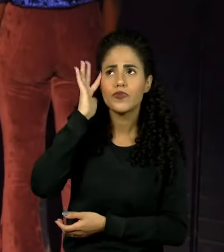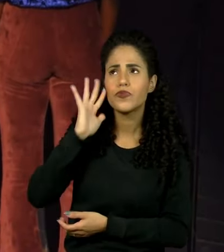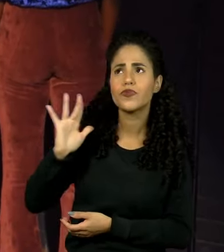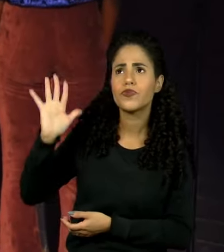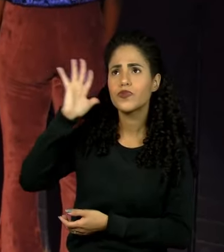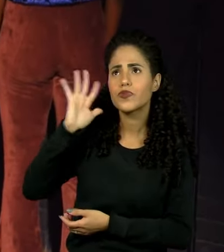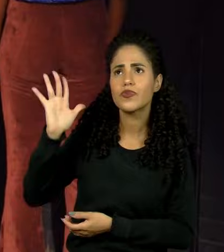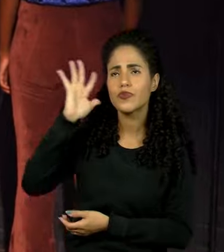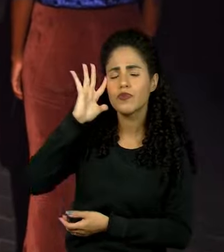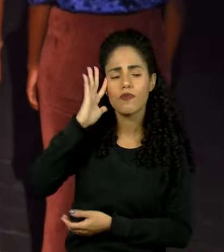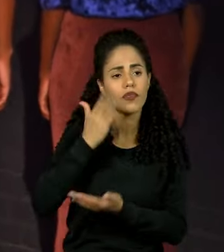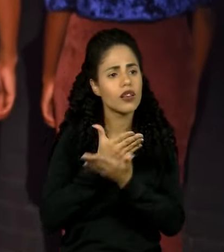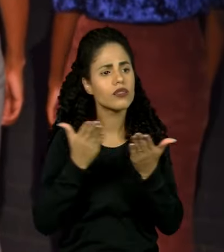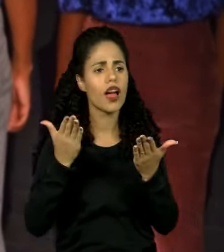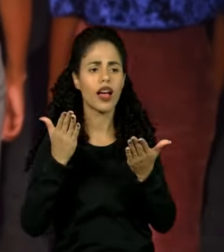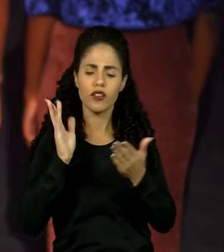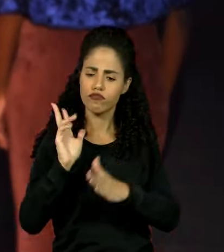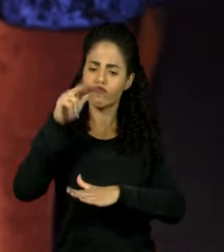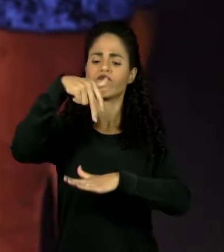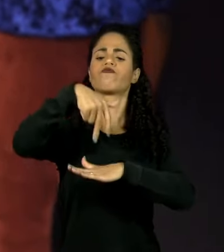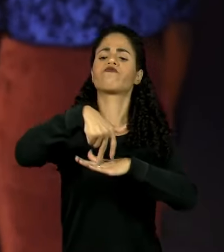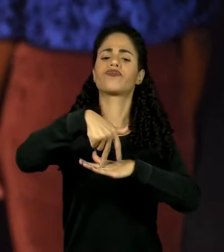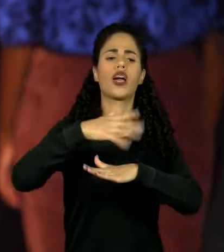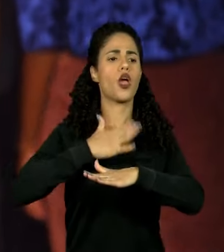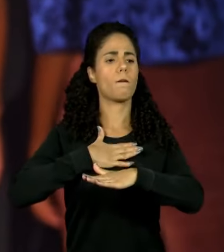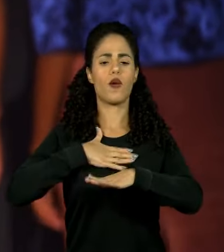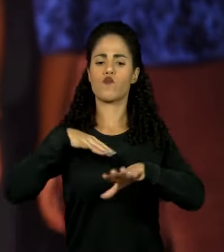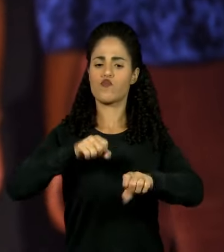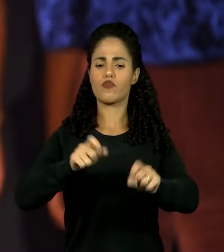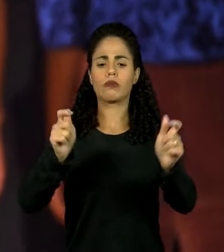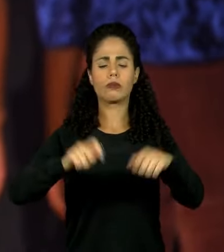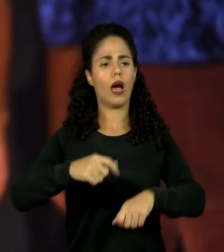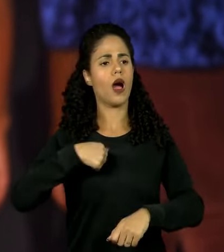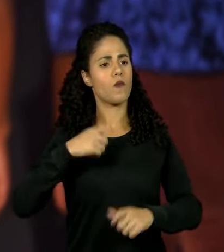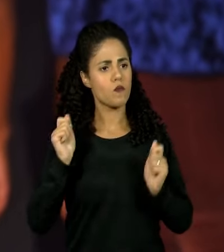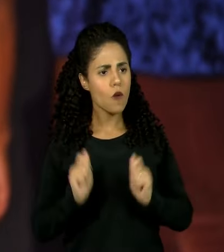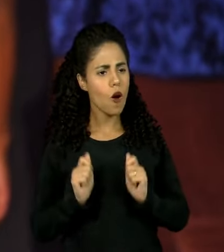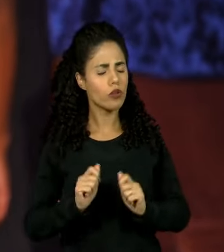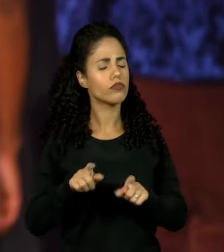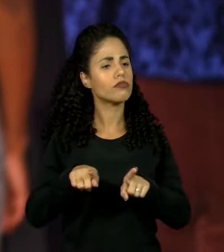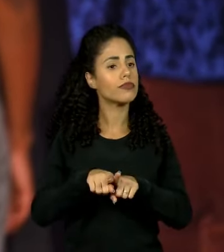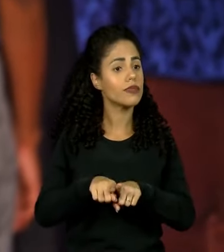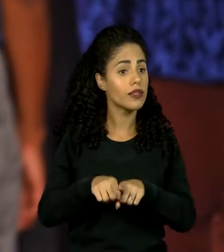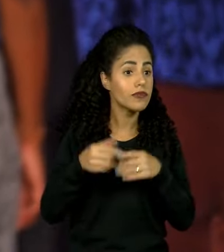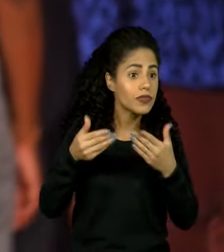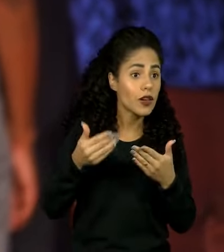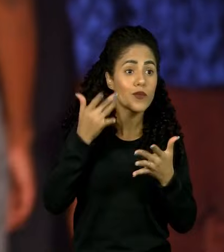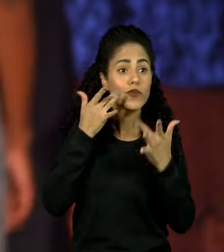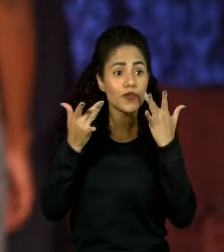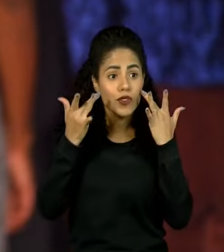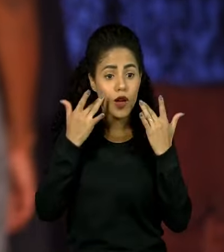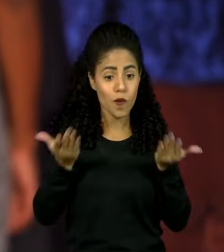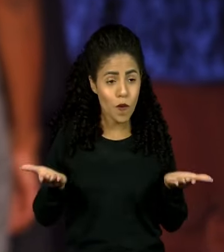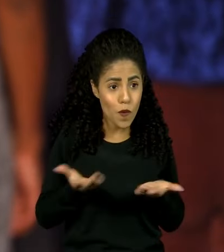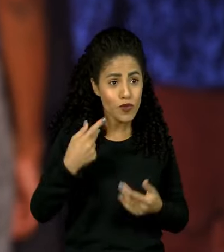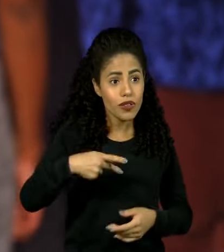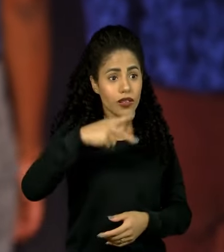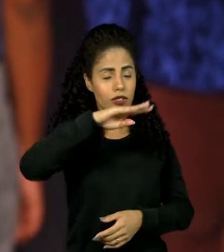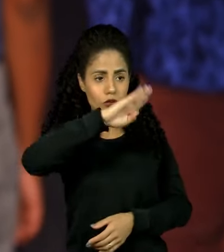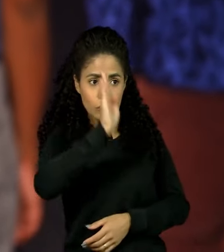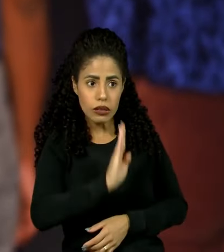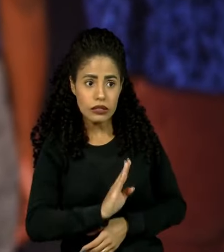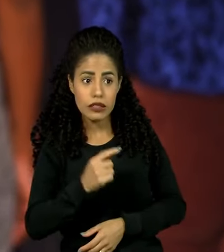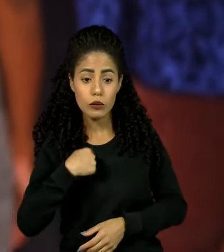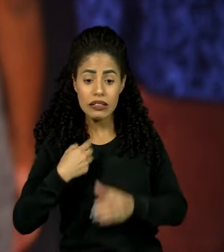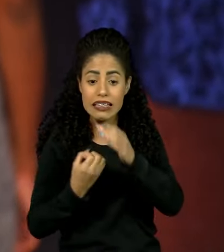Liberdade dessas pessoas de se imaginar em lugares que não são subalternos Então acho que fazer teatro hoje no Brasil produzir essa